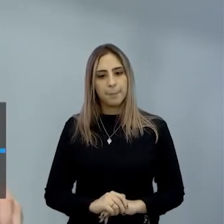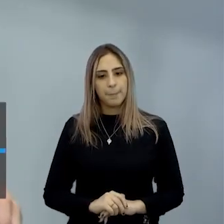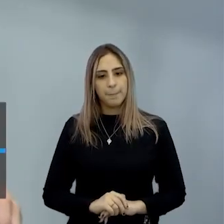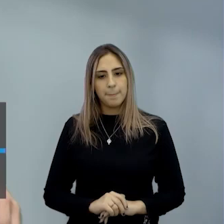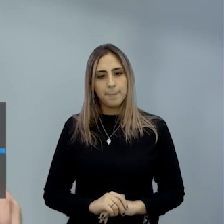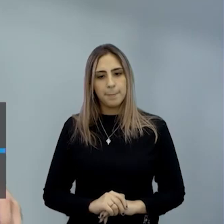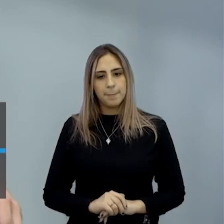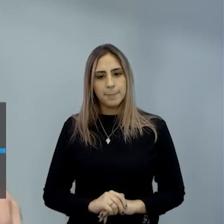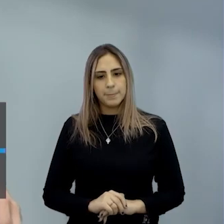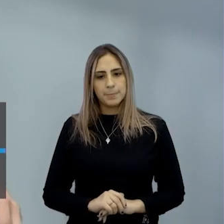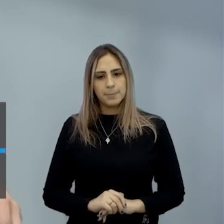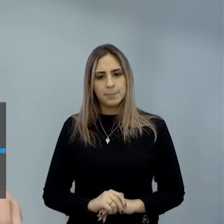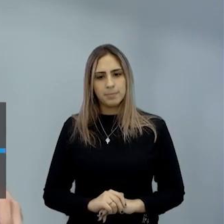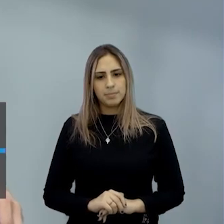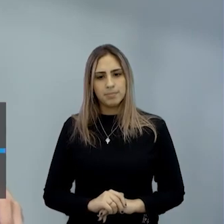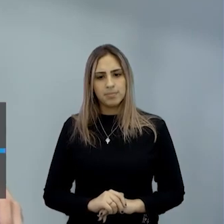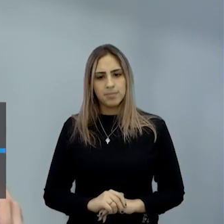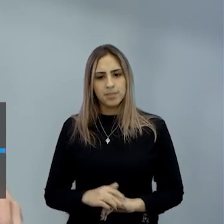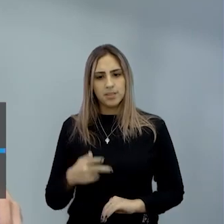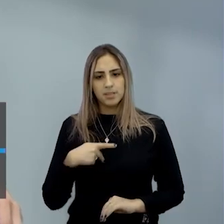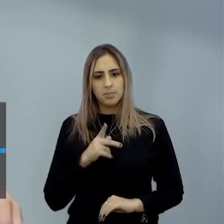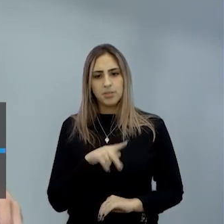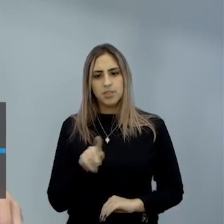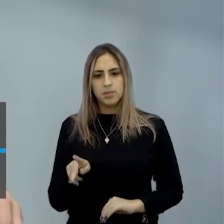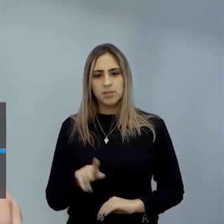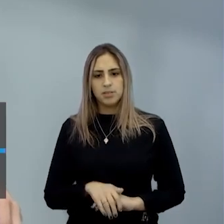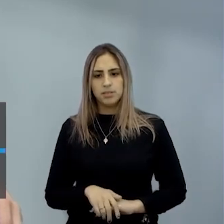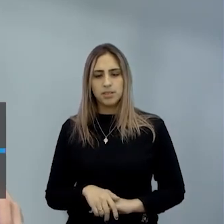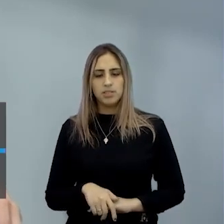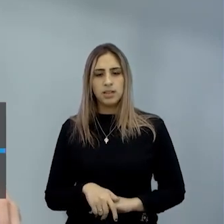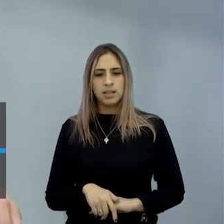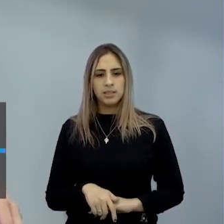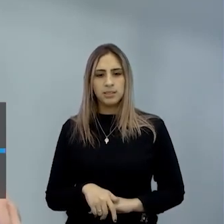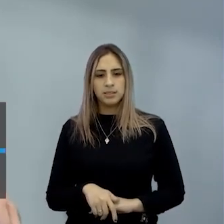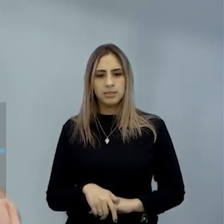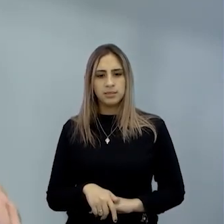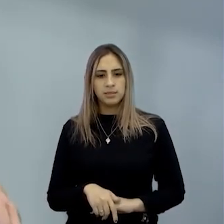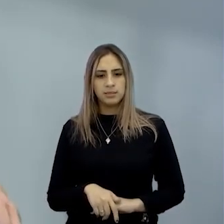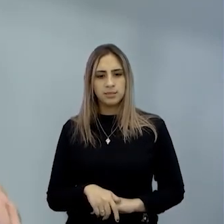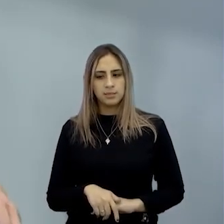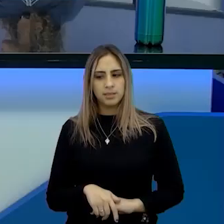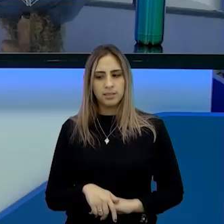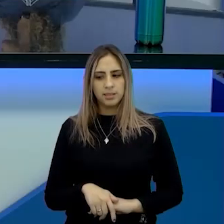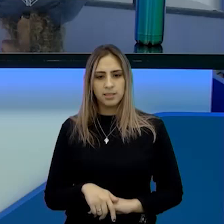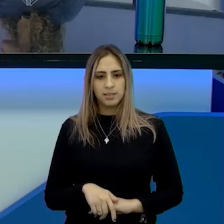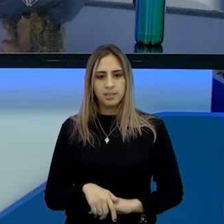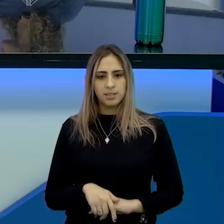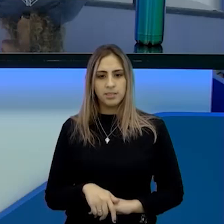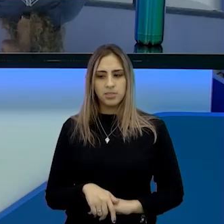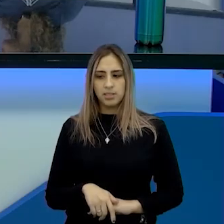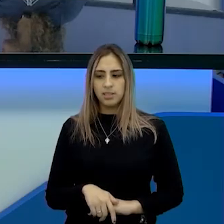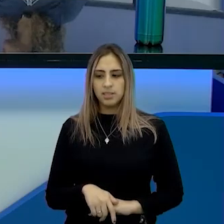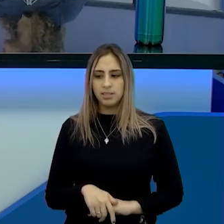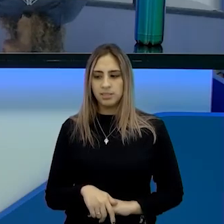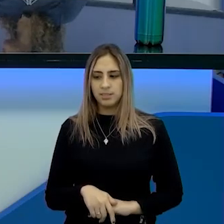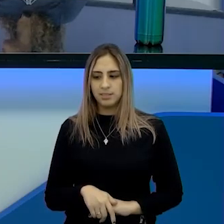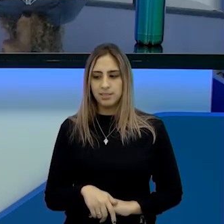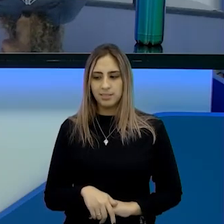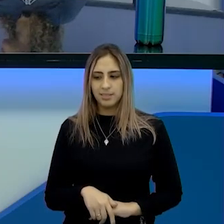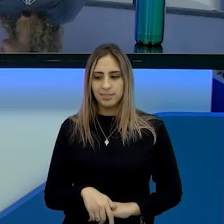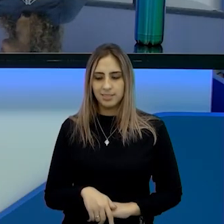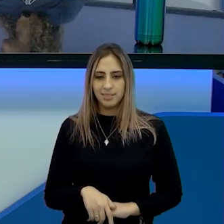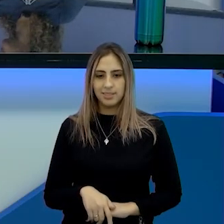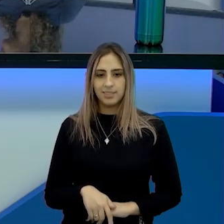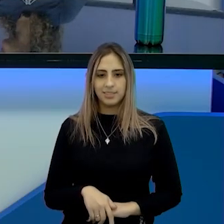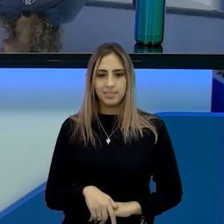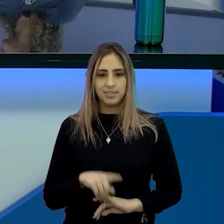semana onde tem comediante apanhando, eu fui chamado de professor. Ah, é? Ele falou, professor, Olha. velho, não, pergunta pro Smith, não vou te falar que não é bem assim. Não